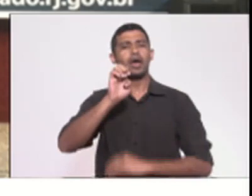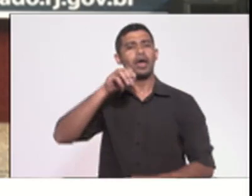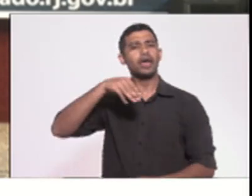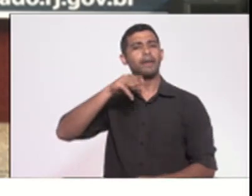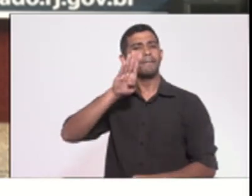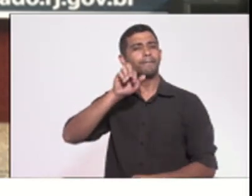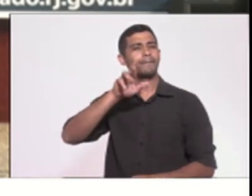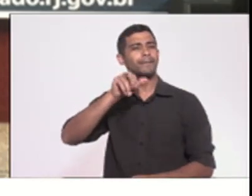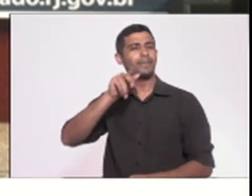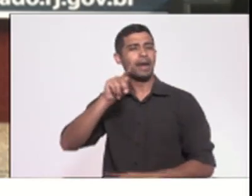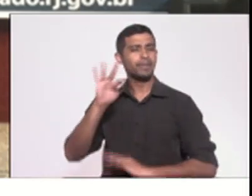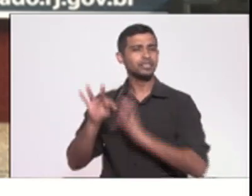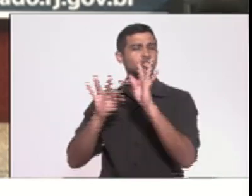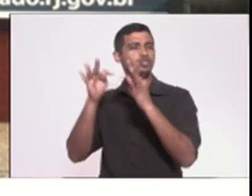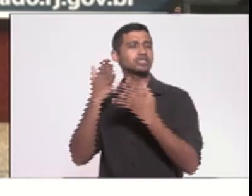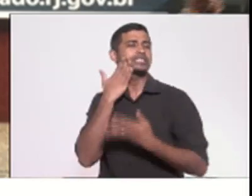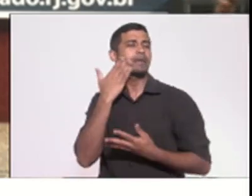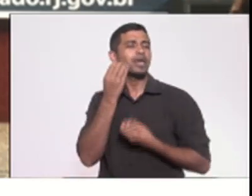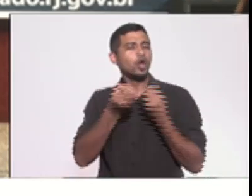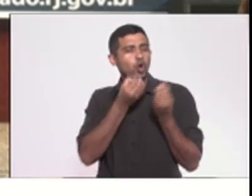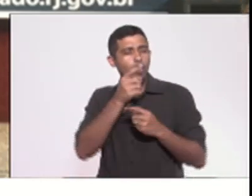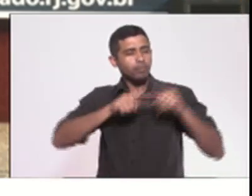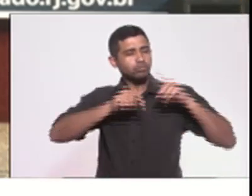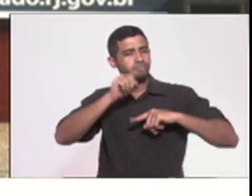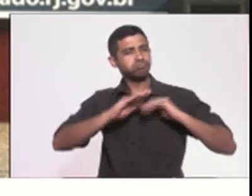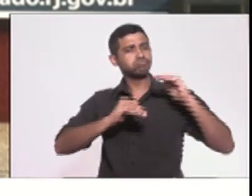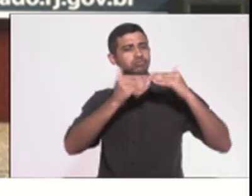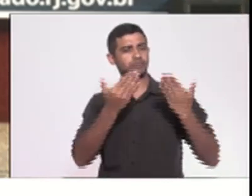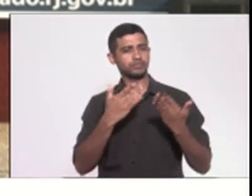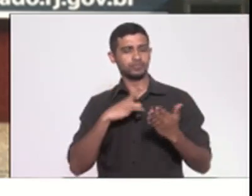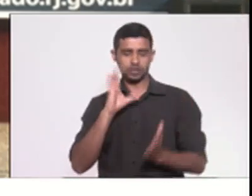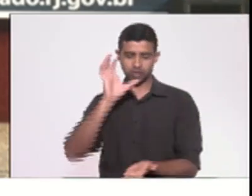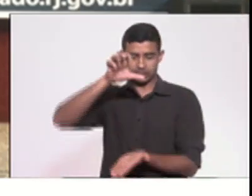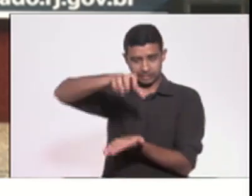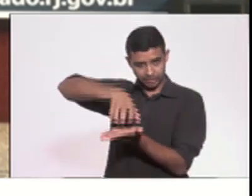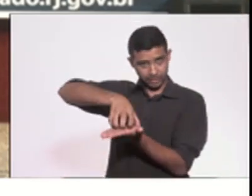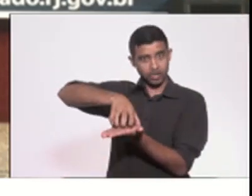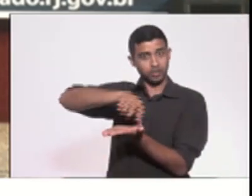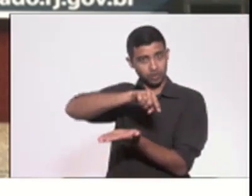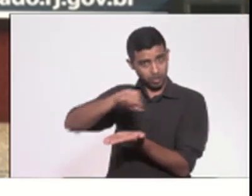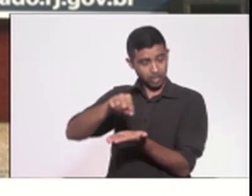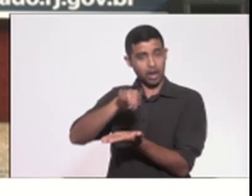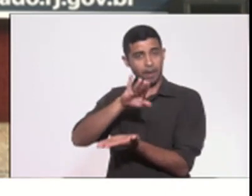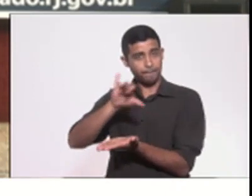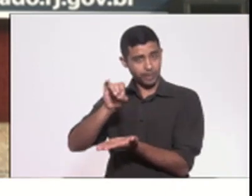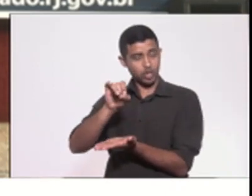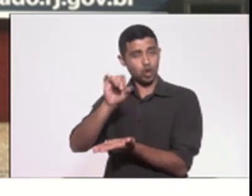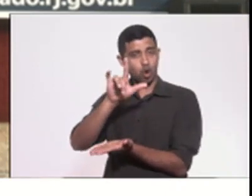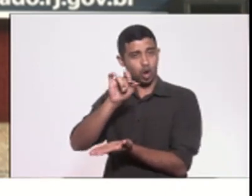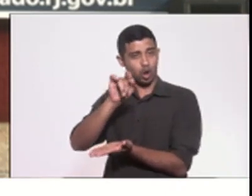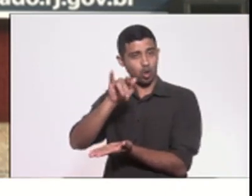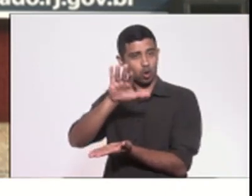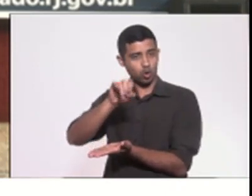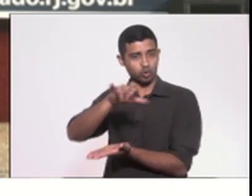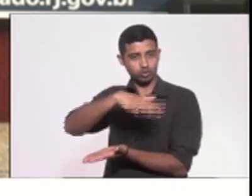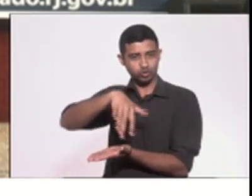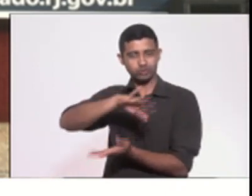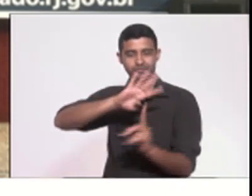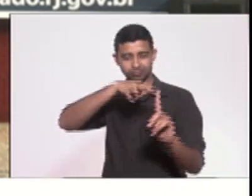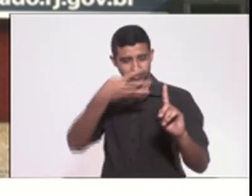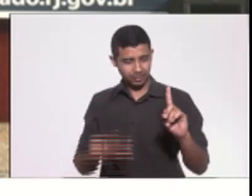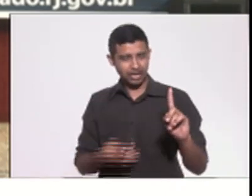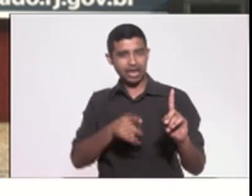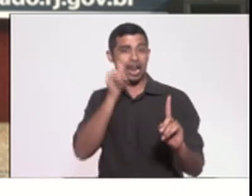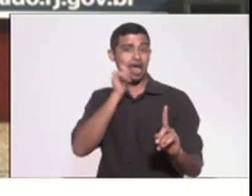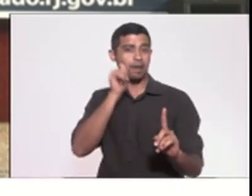para desenvolver esses produtos biológicos? A gente tem o Centro de Recursos Biológicos, Joana Doberainen, em homenagem à cientista, né,